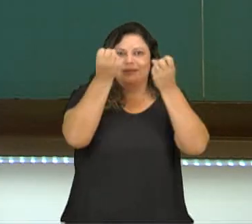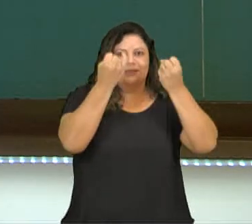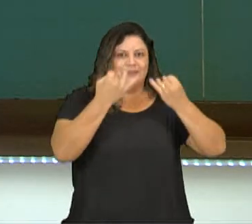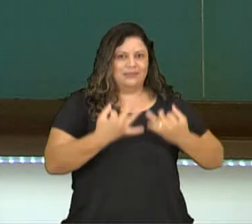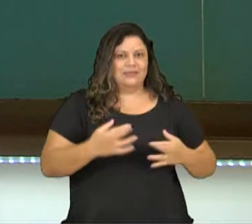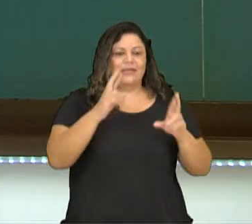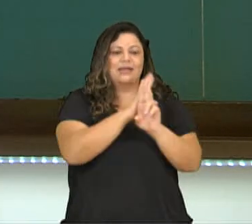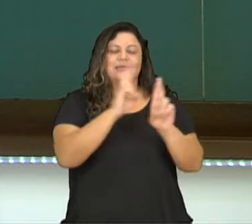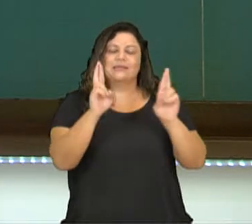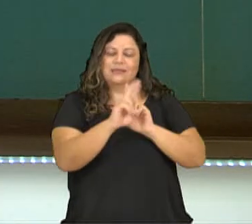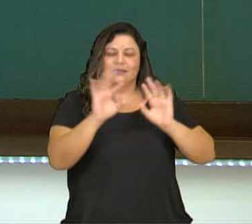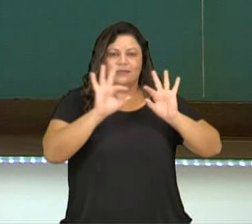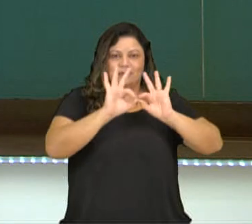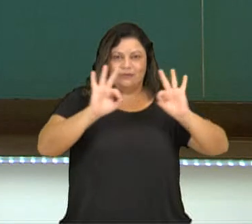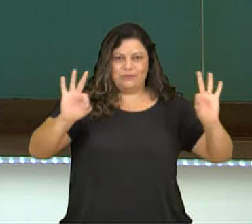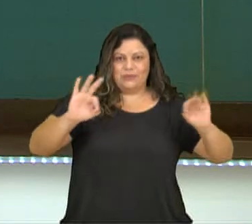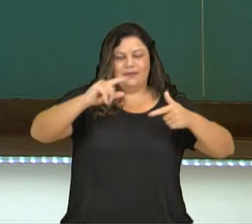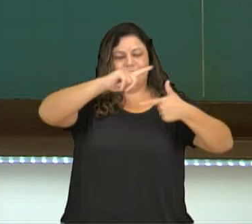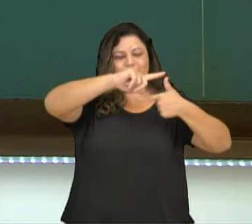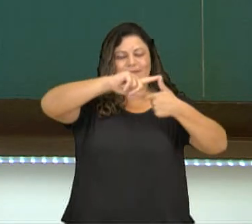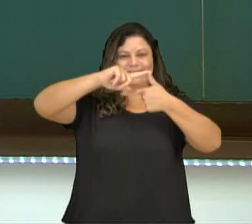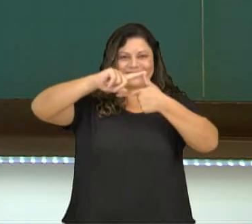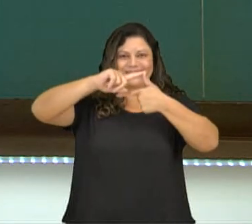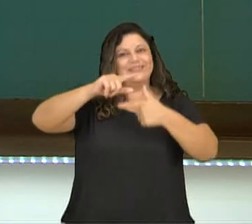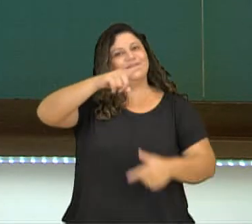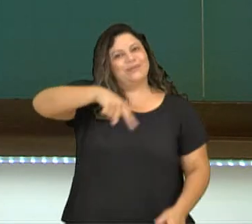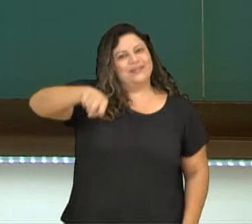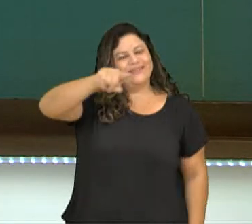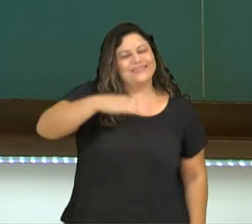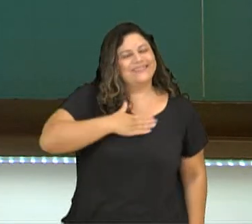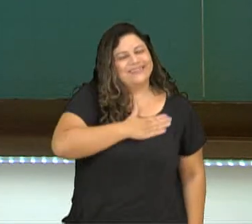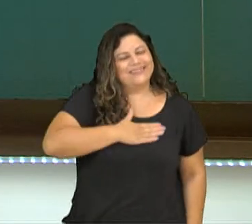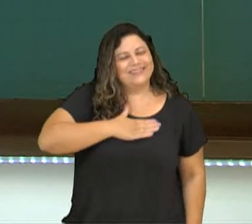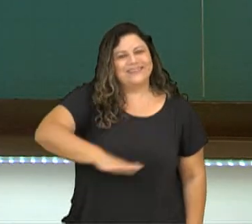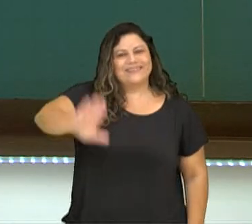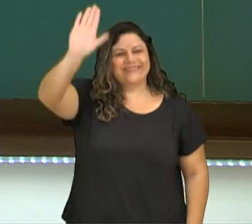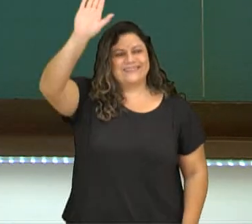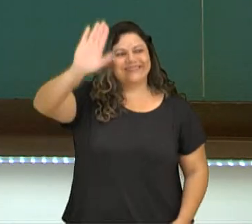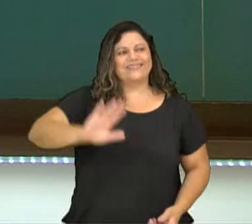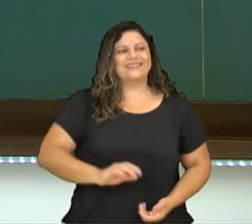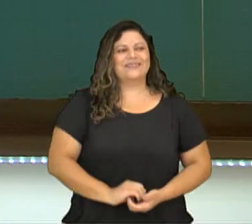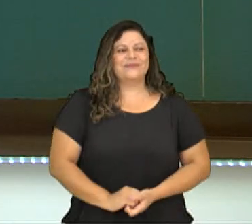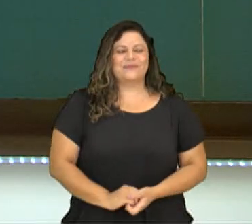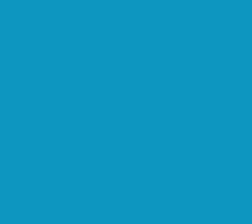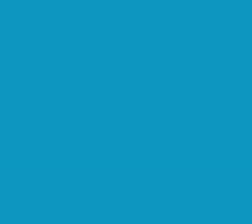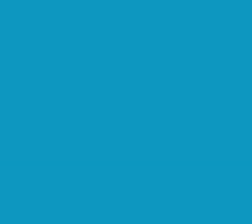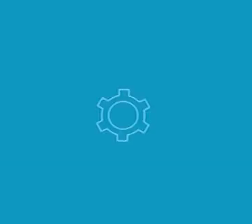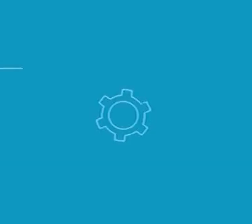relações métricas no triângulo retângulo. Espero que vocês tenham gostado. Até breve!